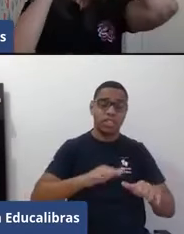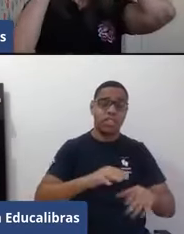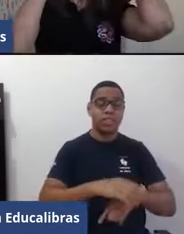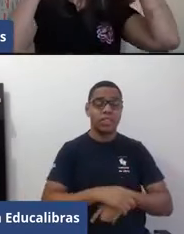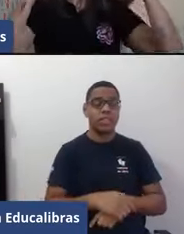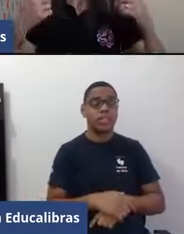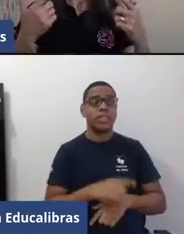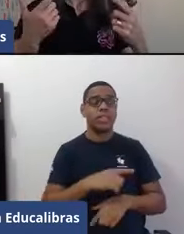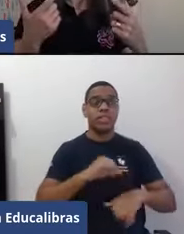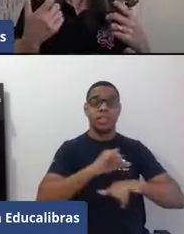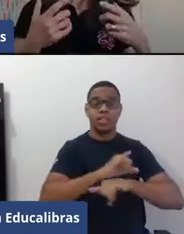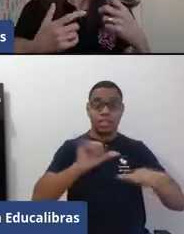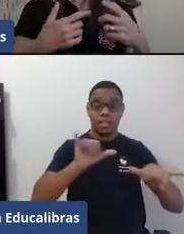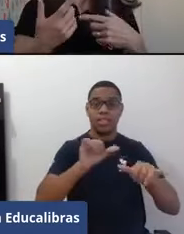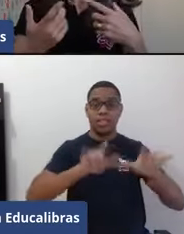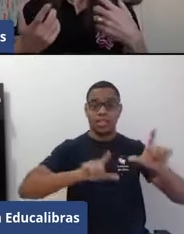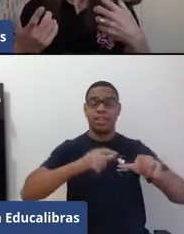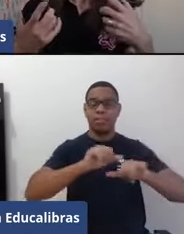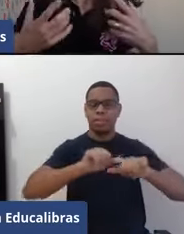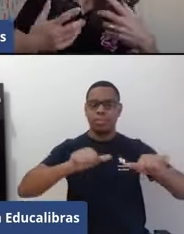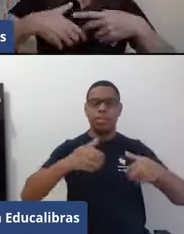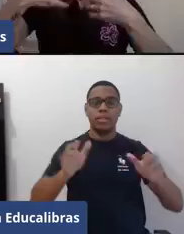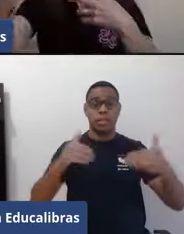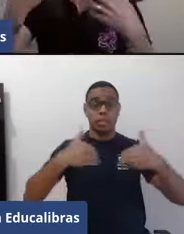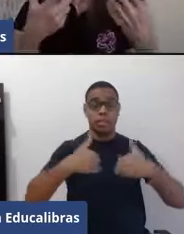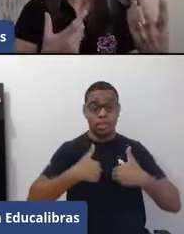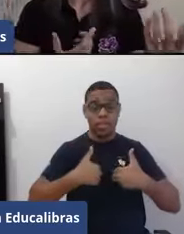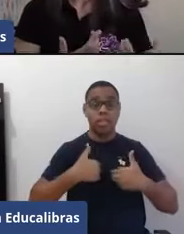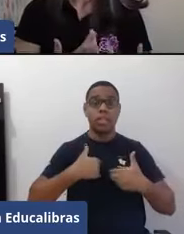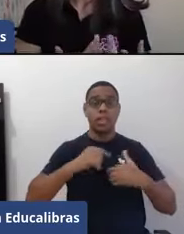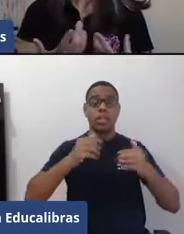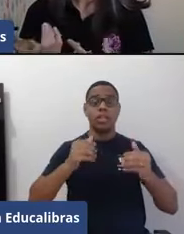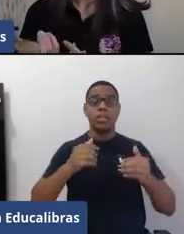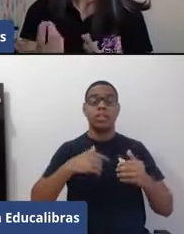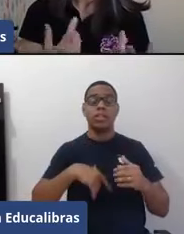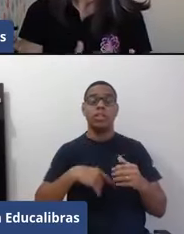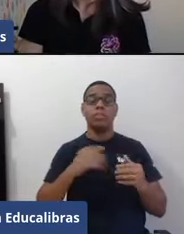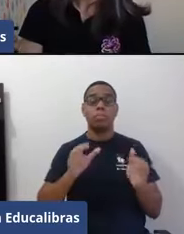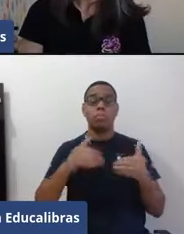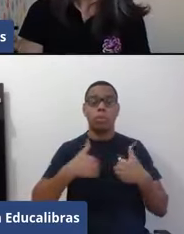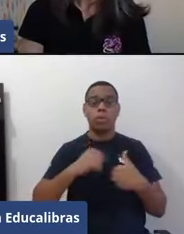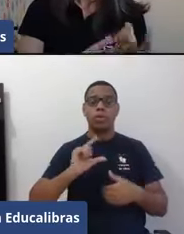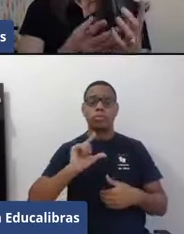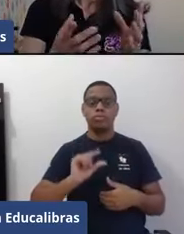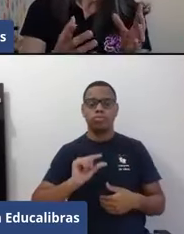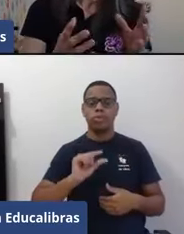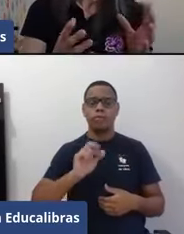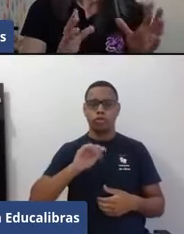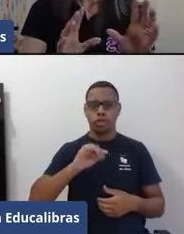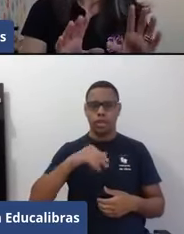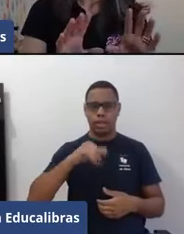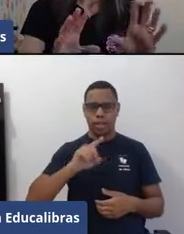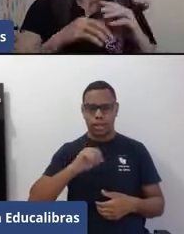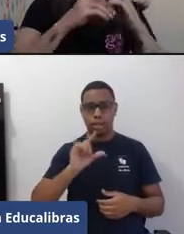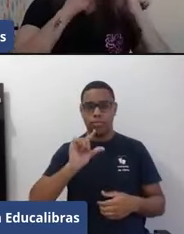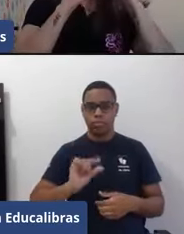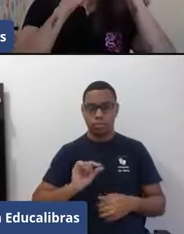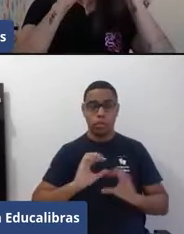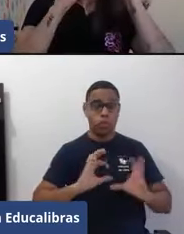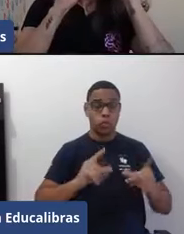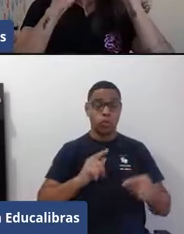divulga muito o autista, que tem um menor grau, que tem um maior grau de funcionalidade em relação aos outros. Aí todos os professores